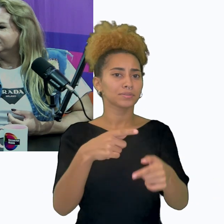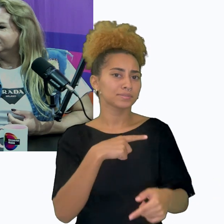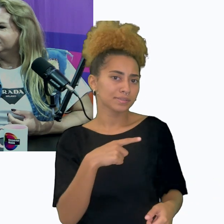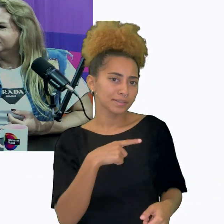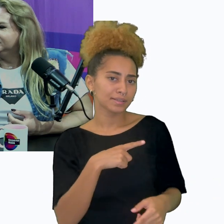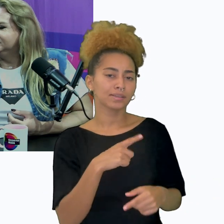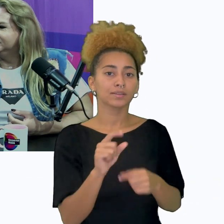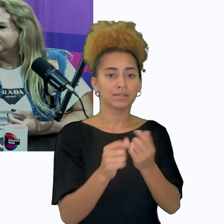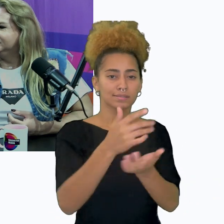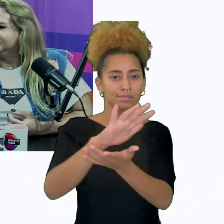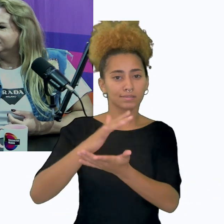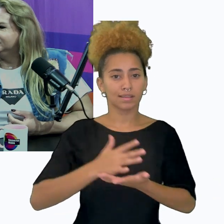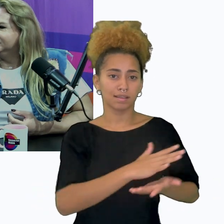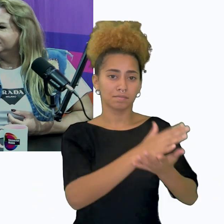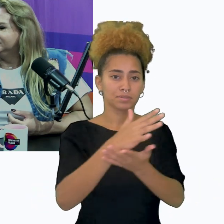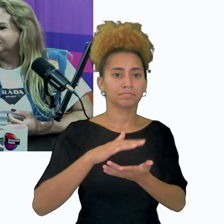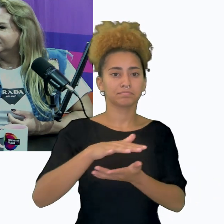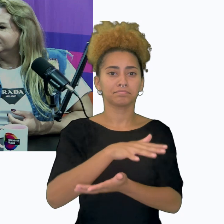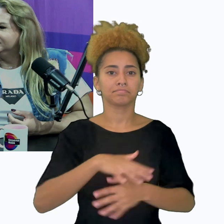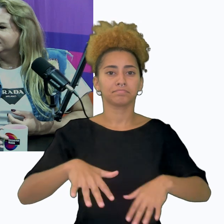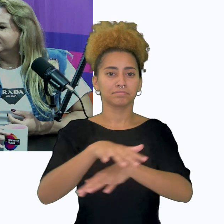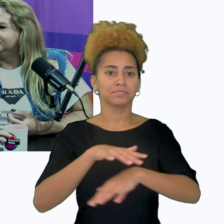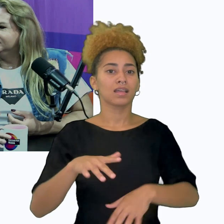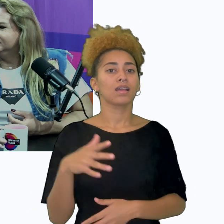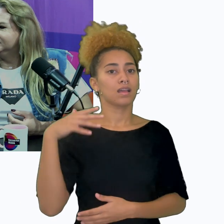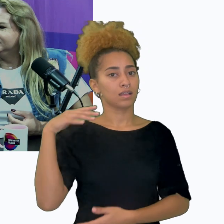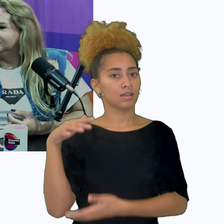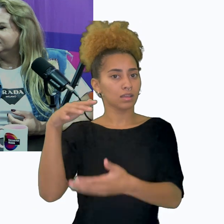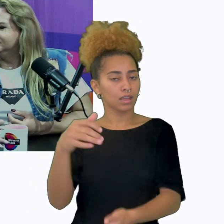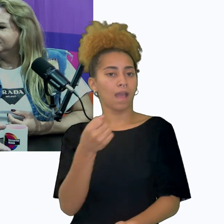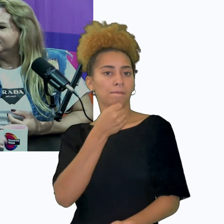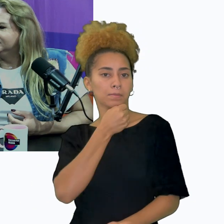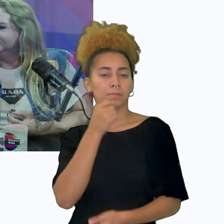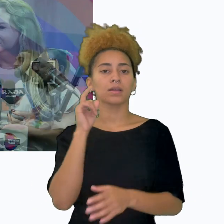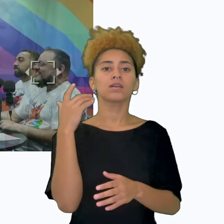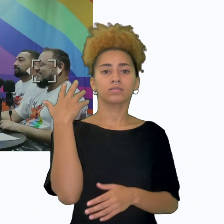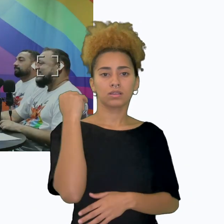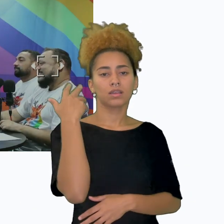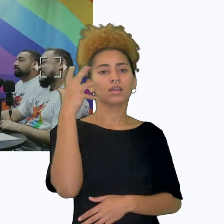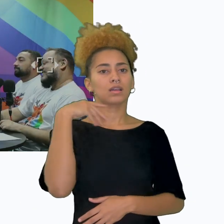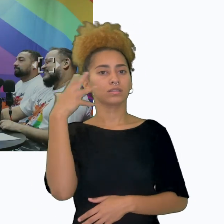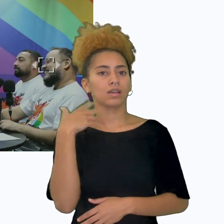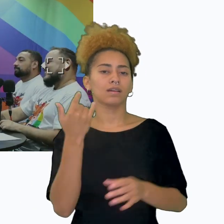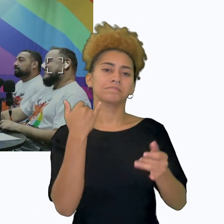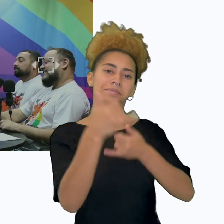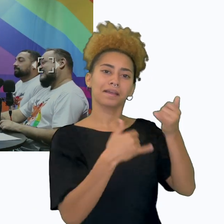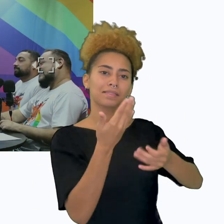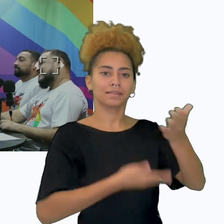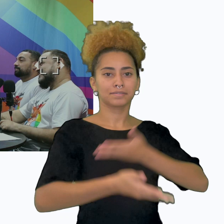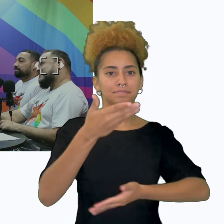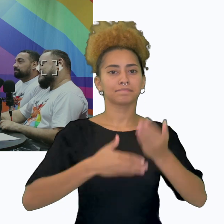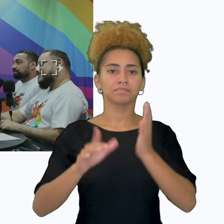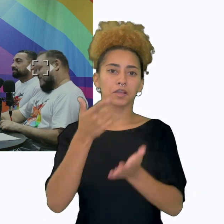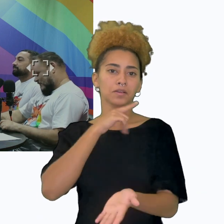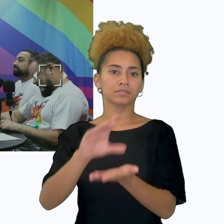comer, depois a gente faz um sambinha, a gente faz um axé. Eu levo minha caixa de som, meu microfone, eu sei cantar, faço minhas brincadeiras, e aí